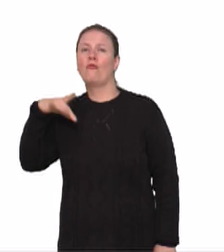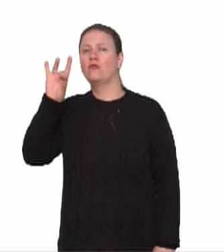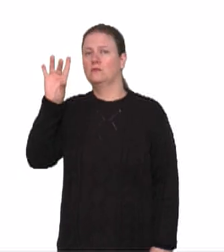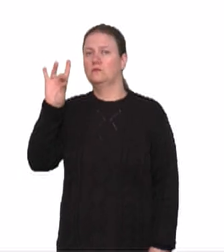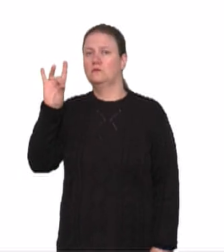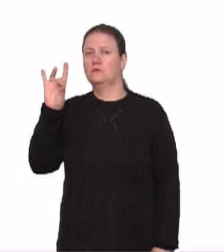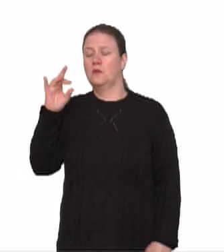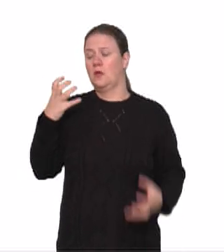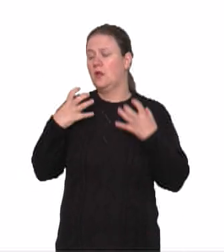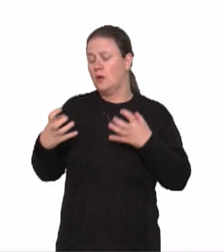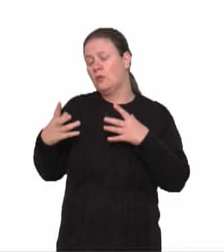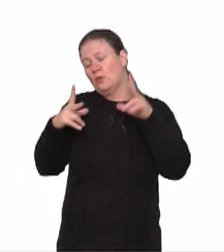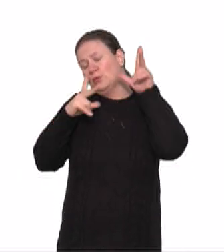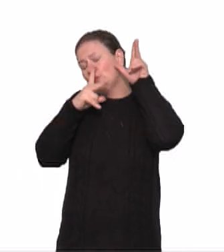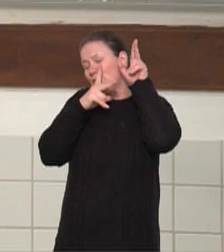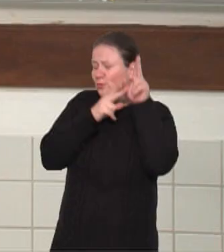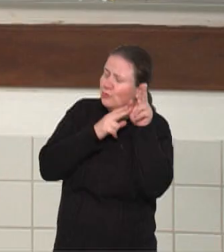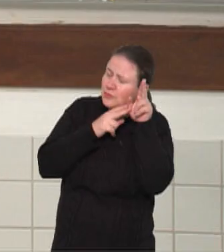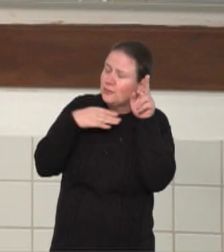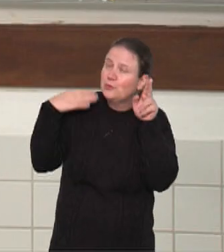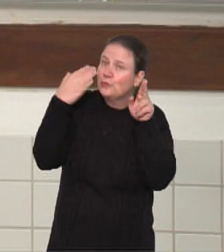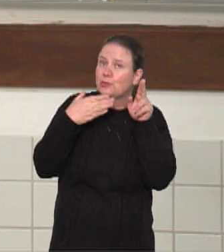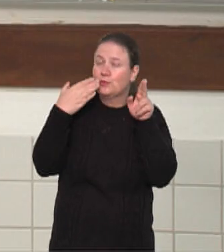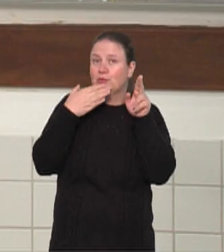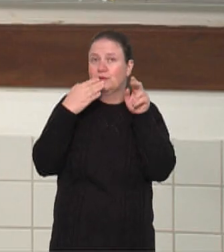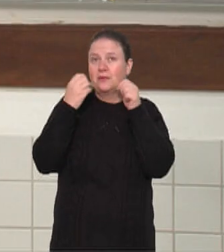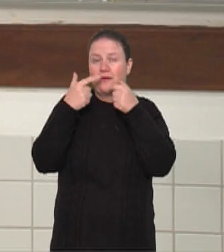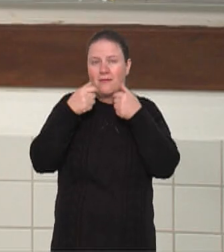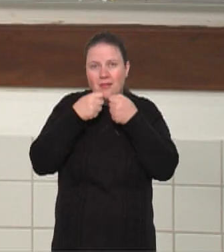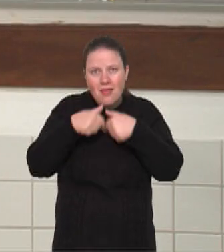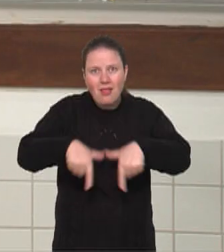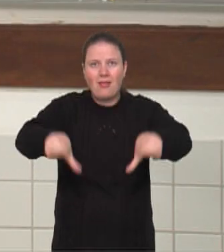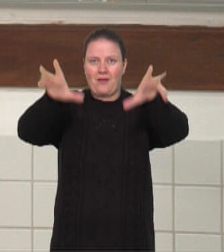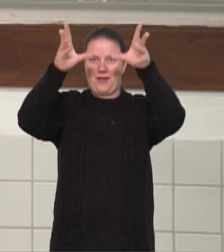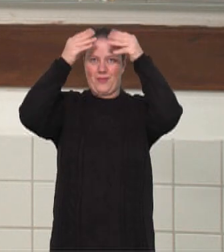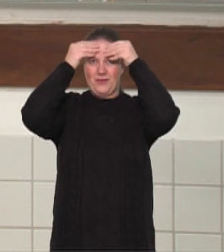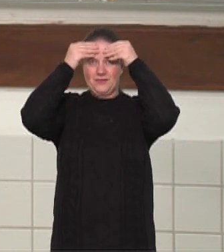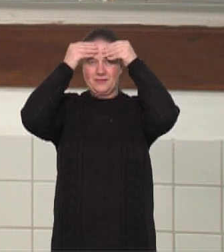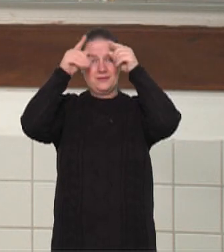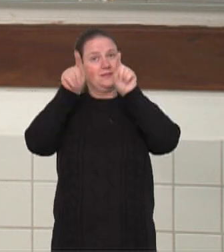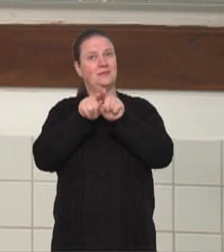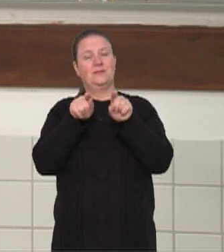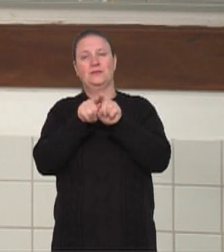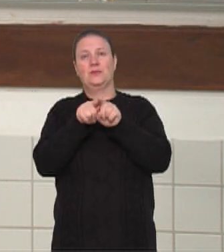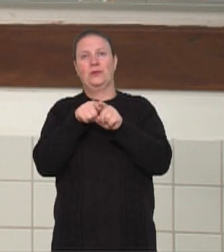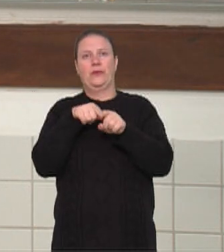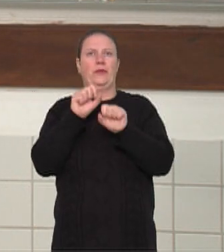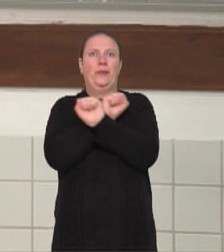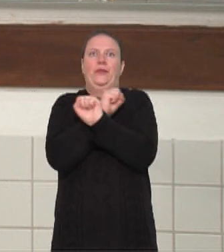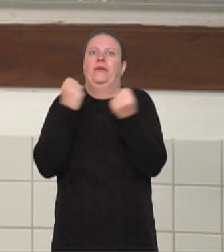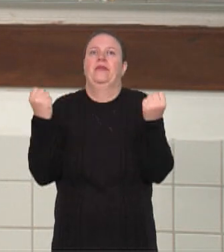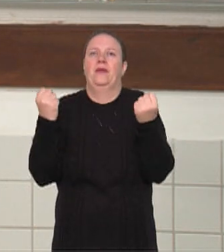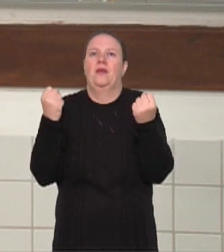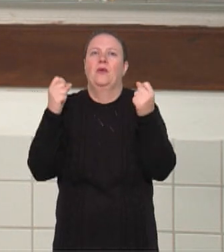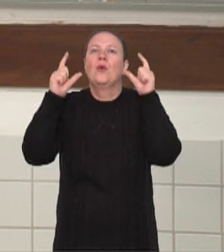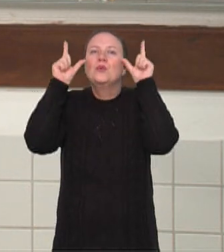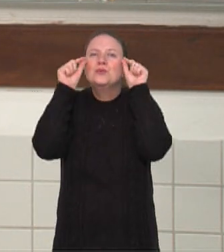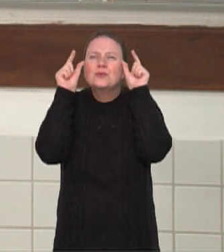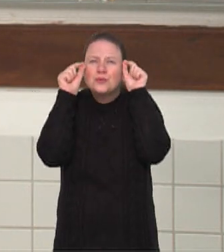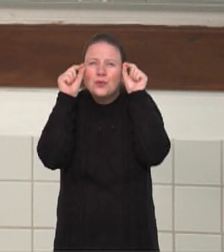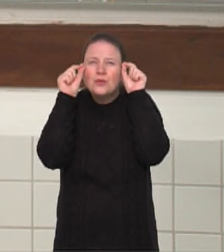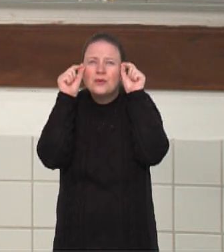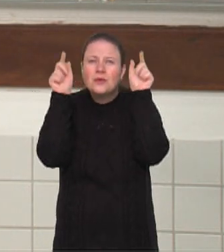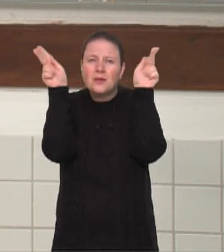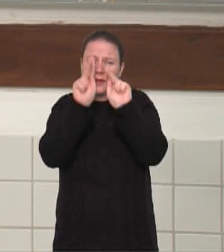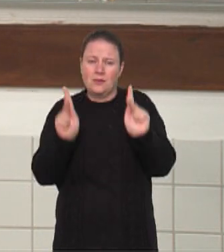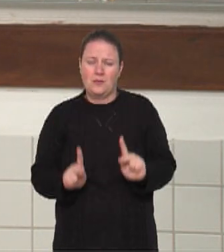e uma paz doce. Uma linguagem figurada, né? Não tem como o sono e a paz ter sabor, né? A